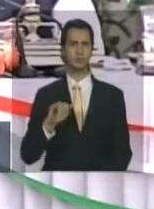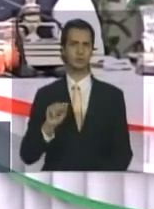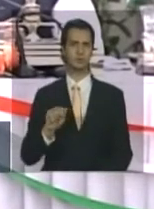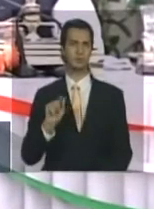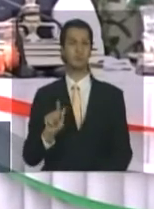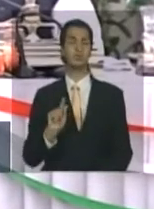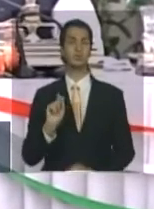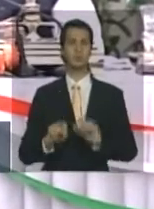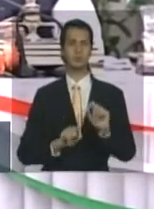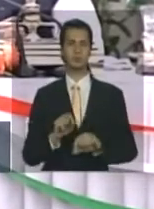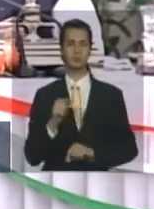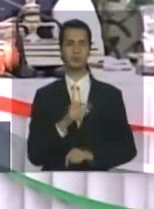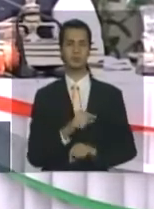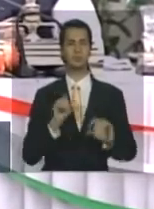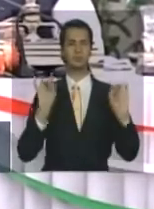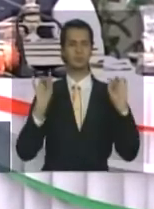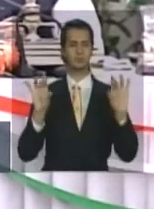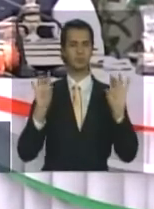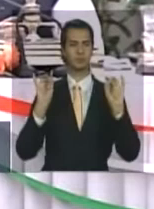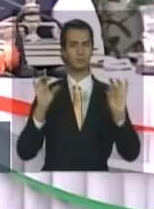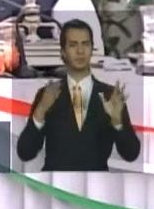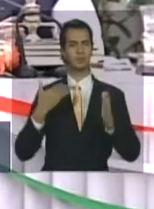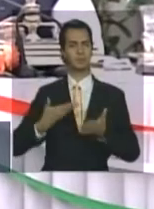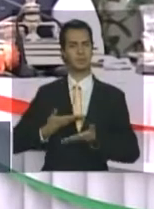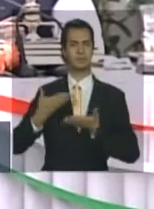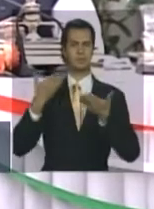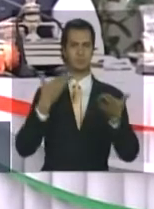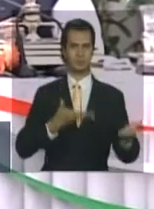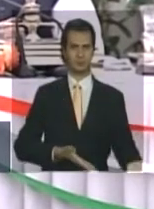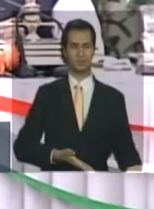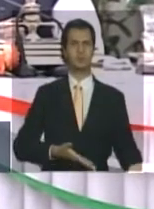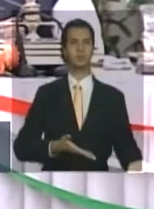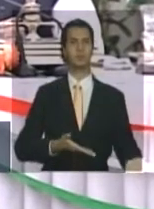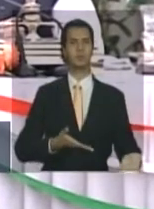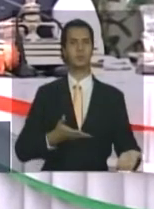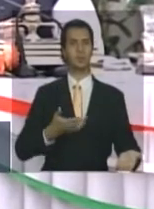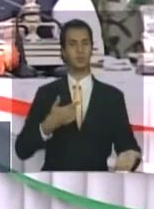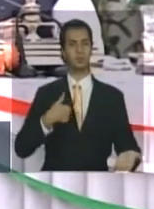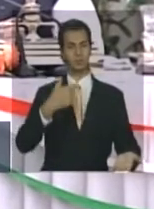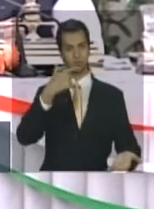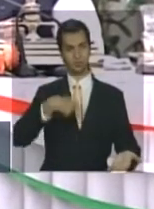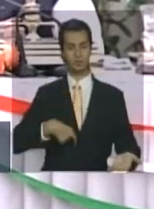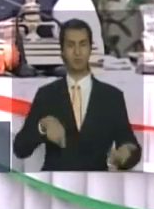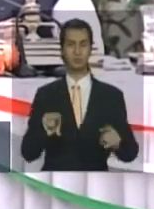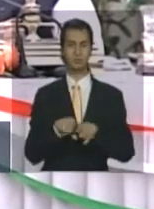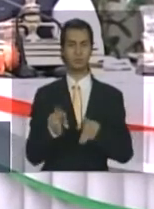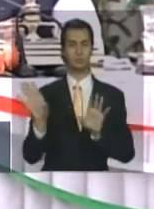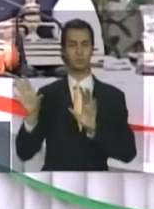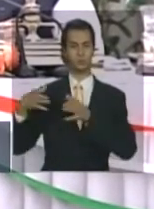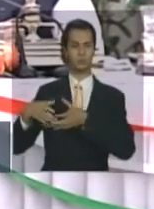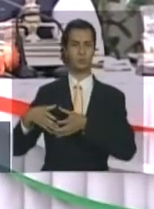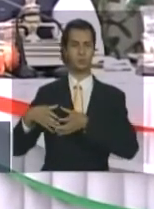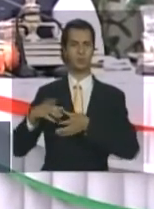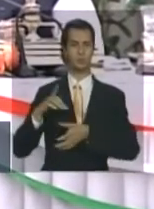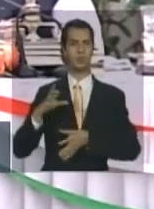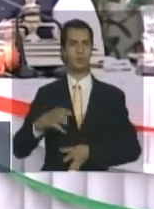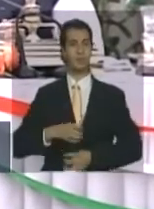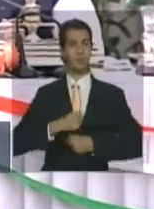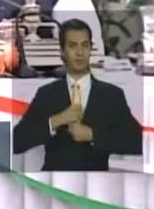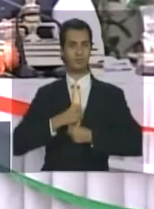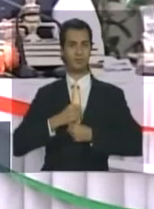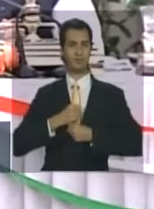sua excepcional recepção à delegação brasileira e à presidenta. E